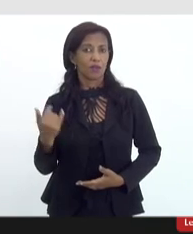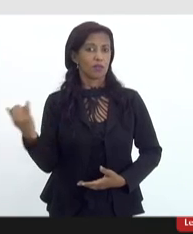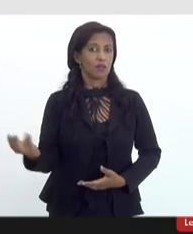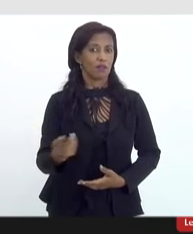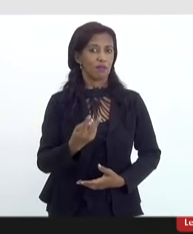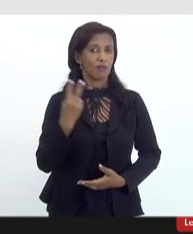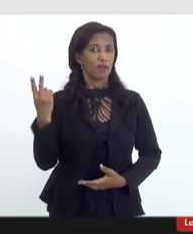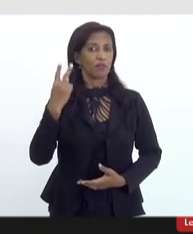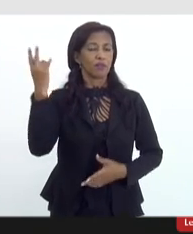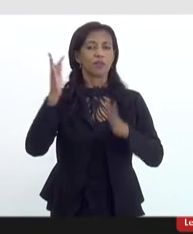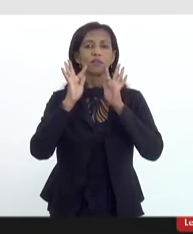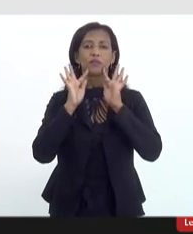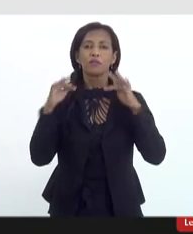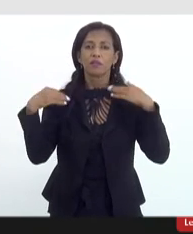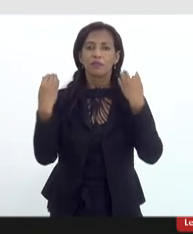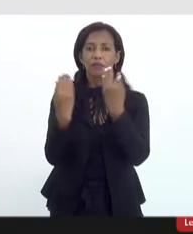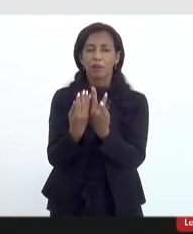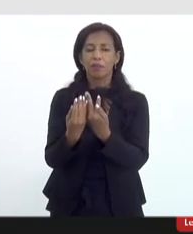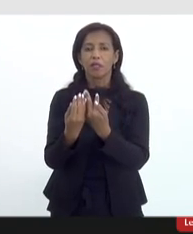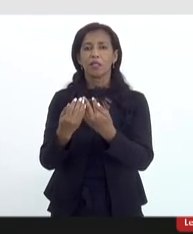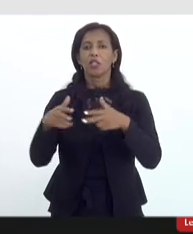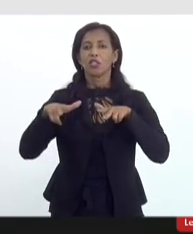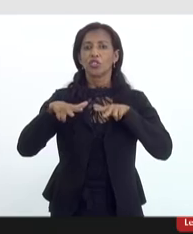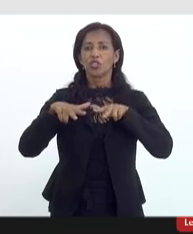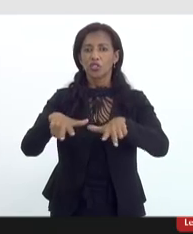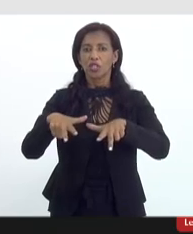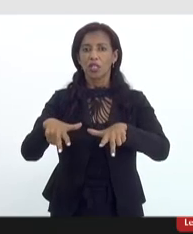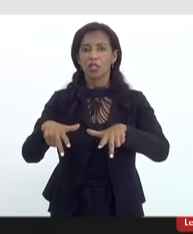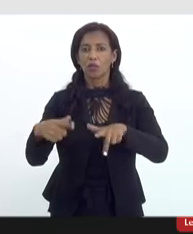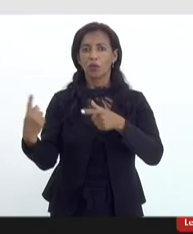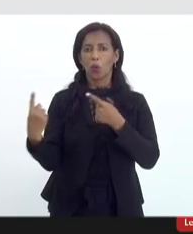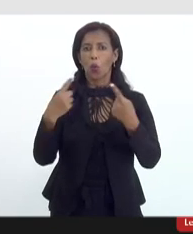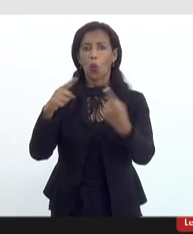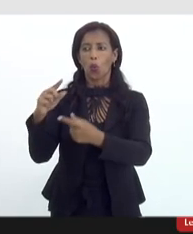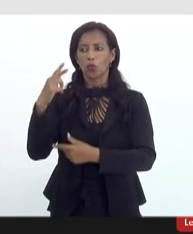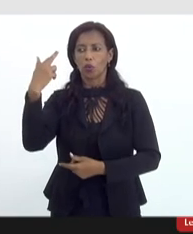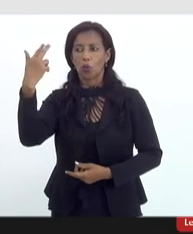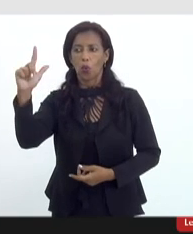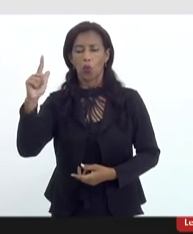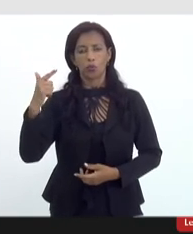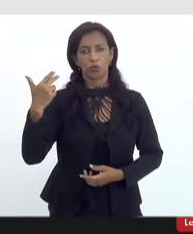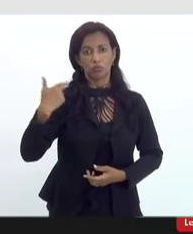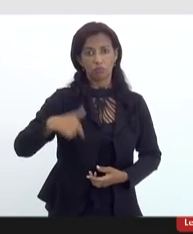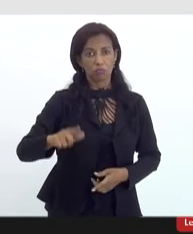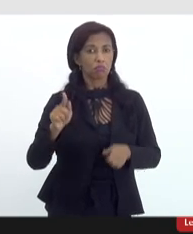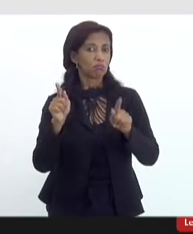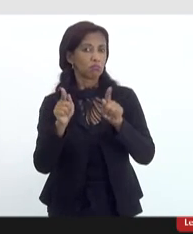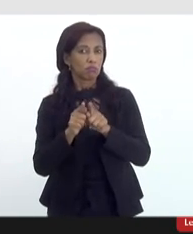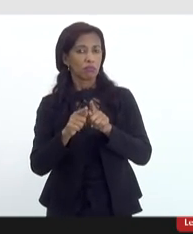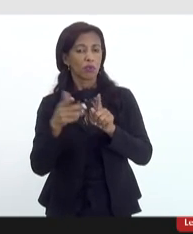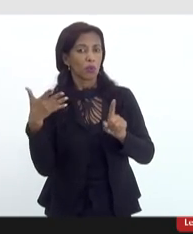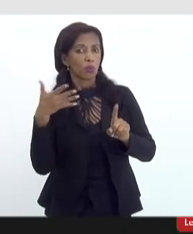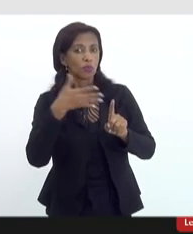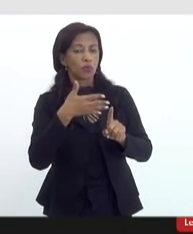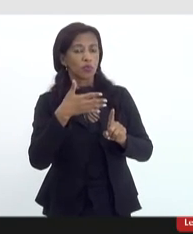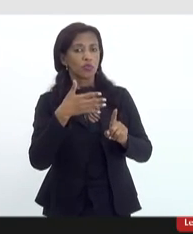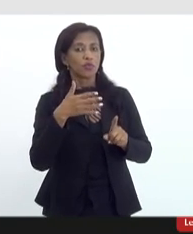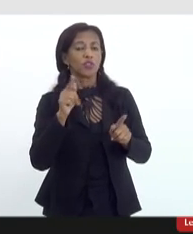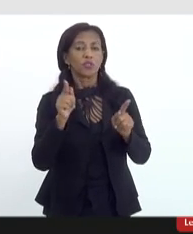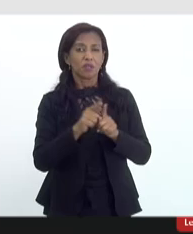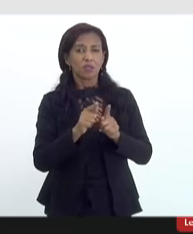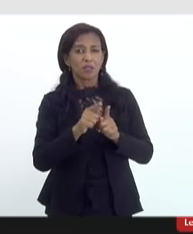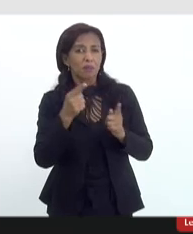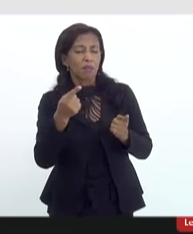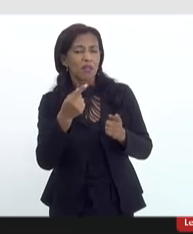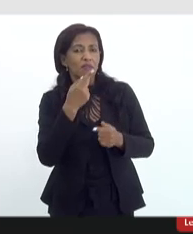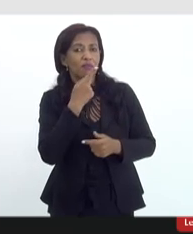da família nuclear e dos papéis de gênero, que aí confronta com outras religiosidades também. E do ponto de vista religioso, isso que o Pierre